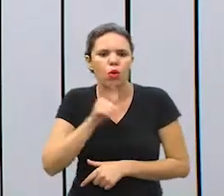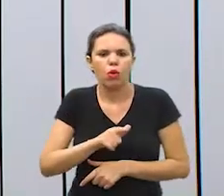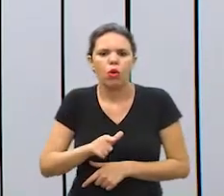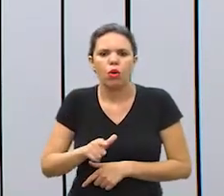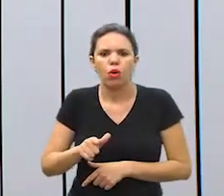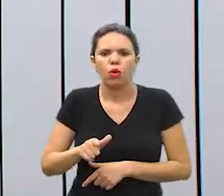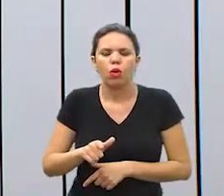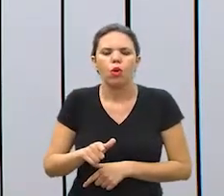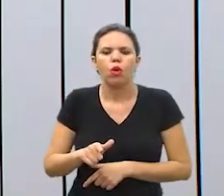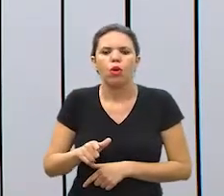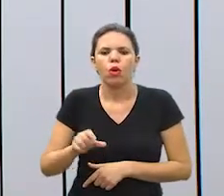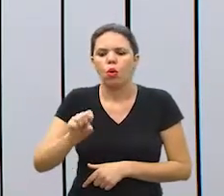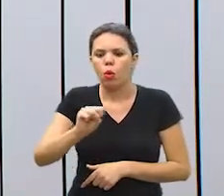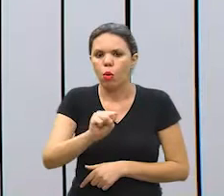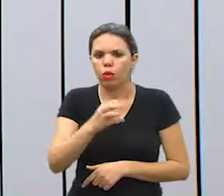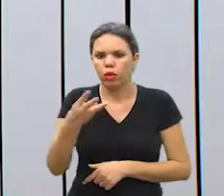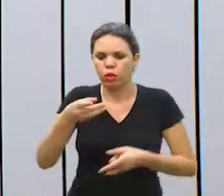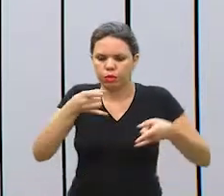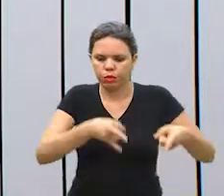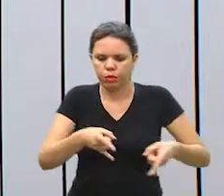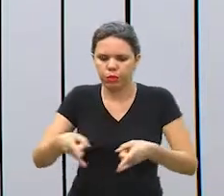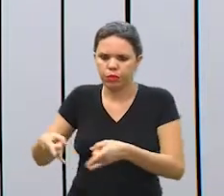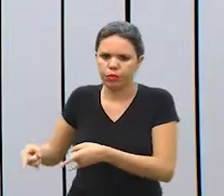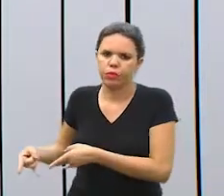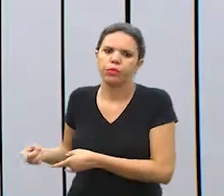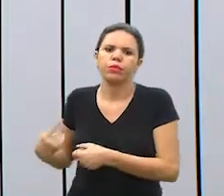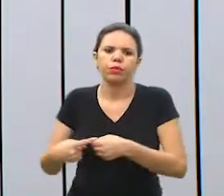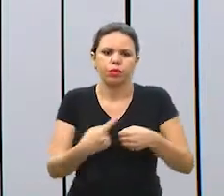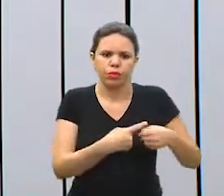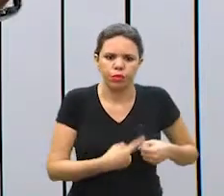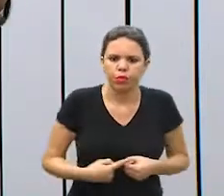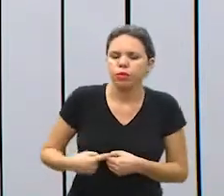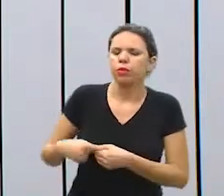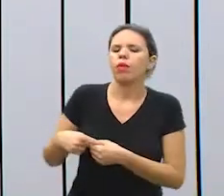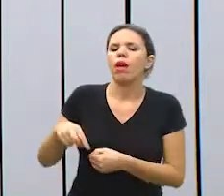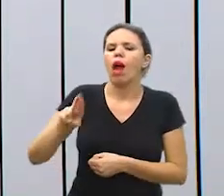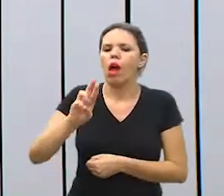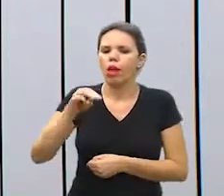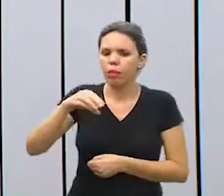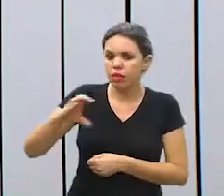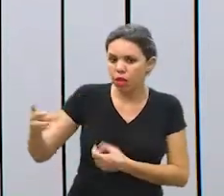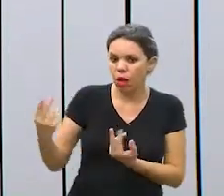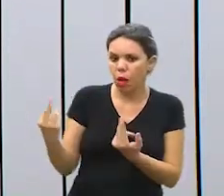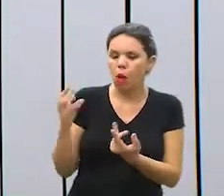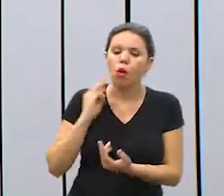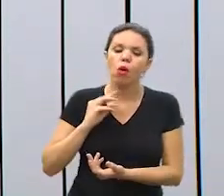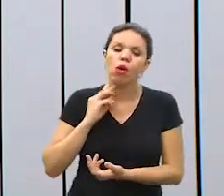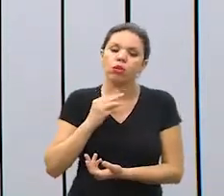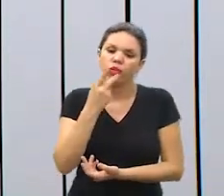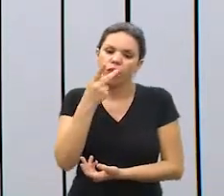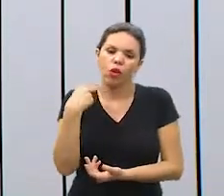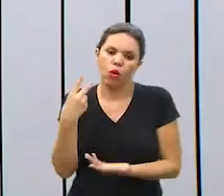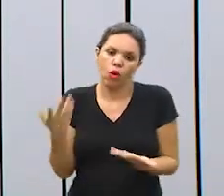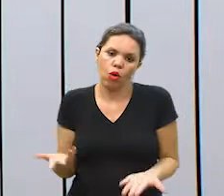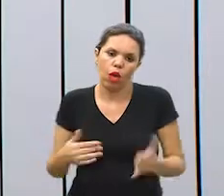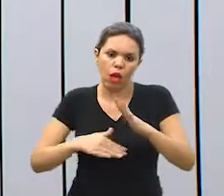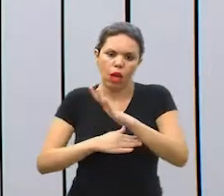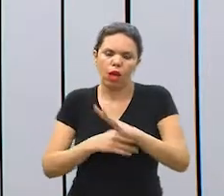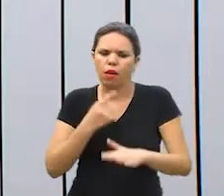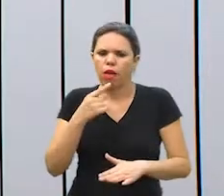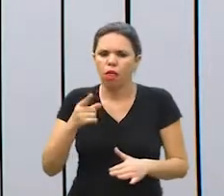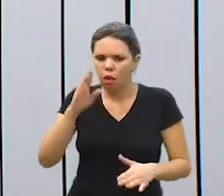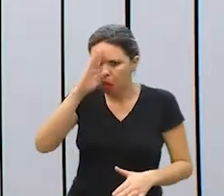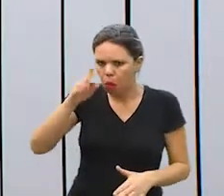arrancar 83 leitos para a região metropolitana. Quer dizer, aquilo que o Cecílio também disse, a Câmara Municipal de Campinas está